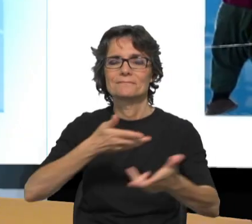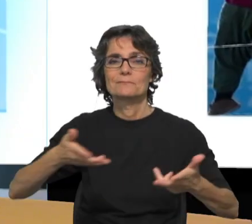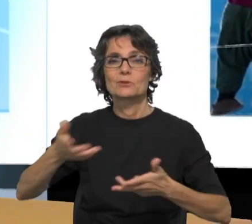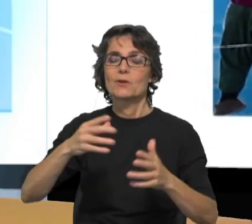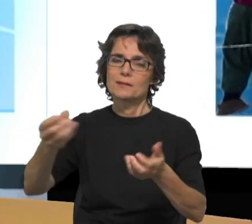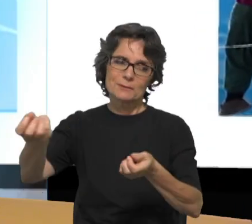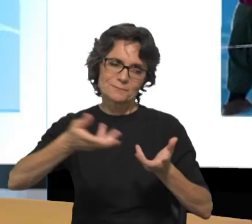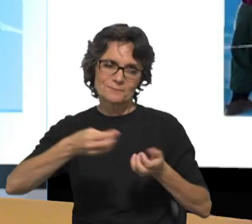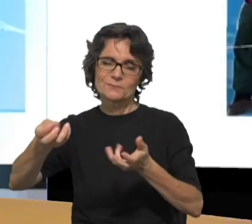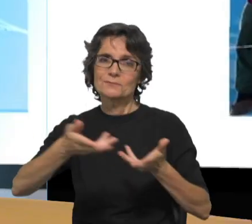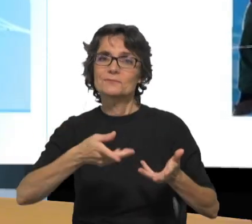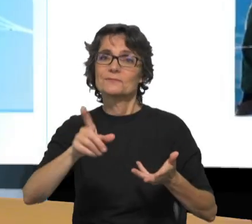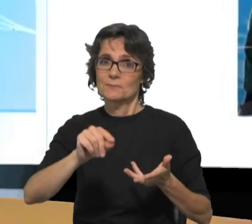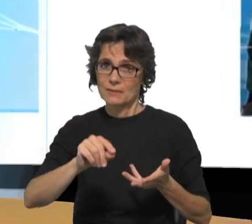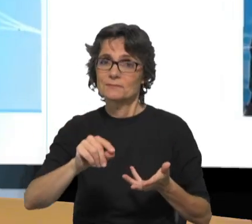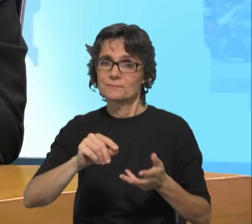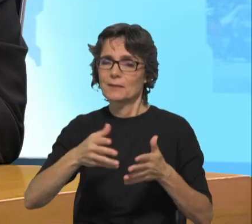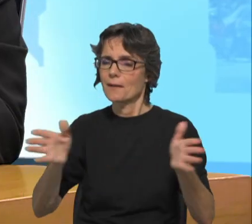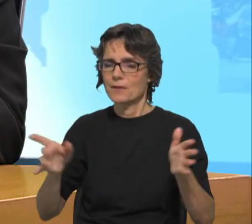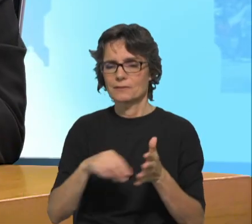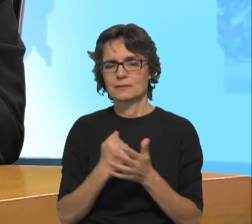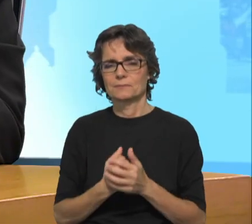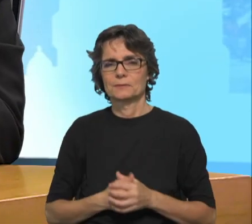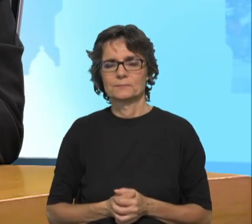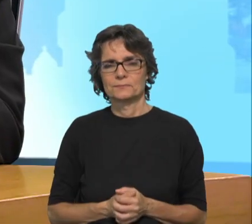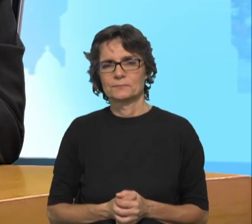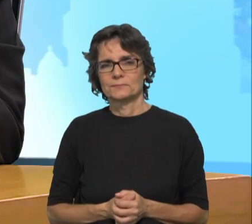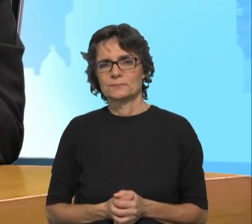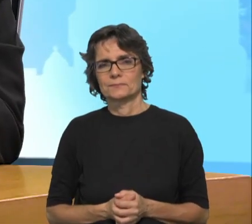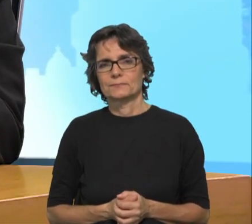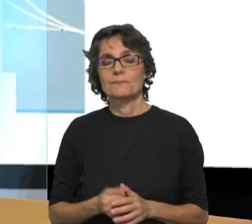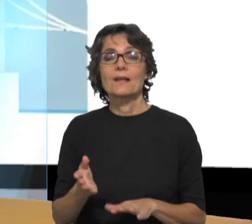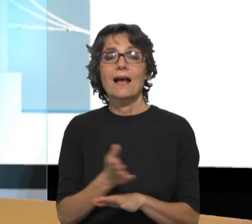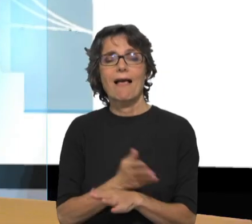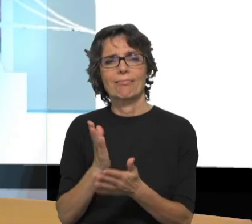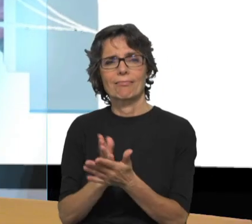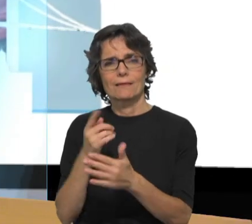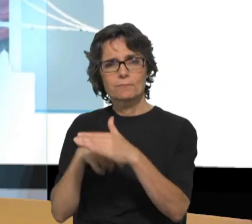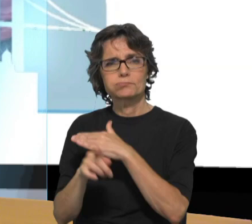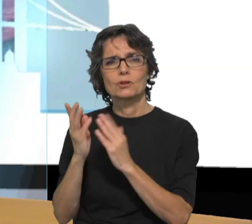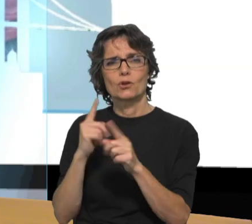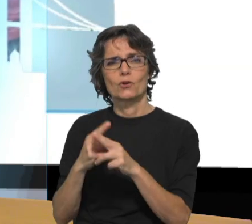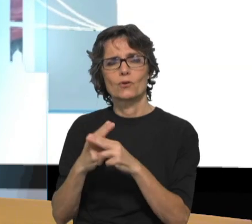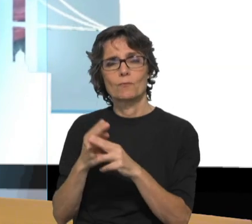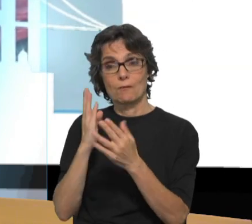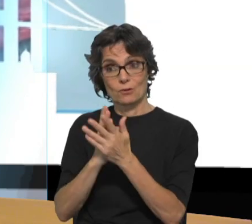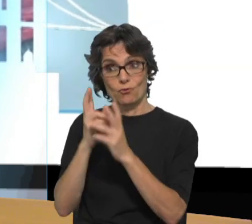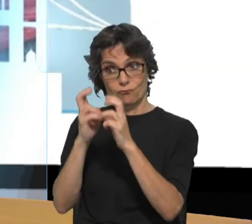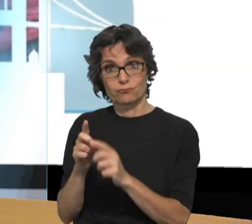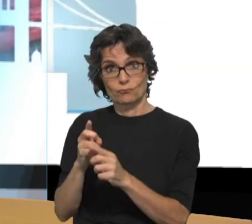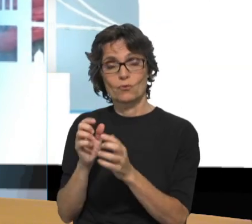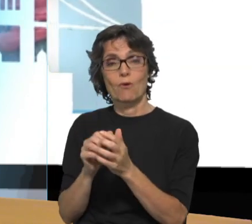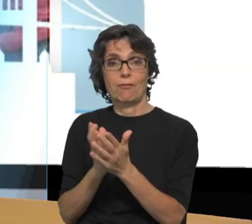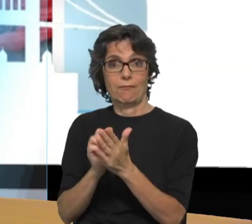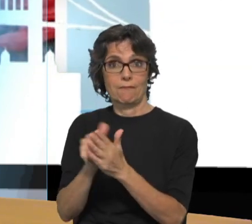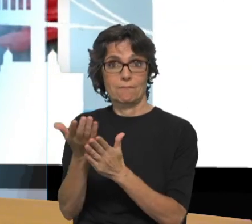entrar, porque esta também é a sua casa. Antes de ir para Roma para estudar concretamente Sagrada Escritura, o Padre Francisco